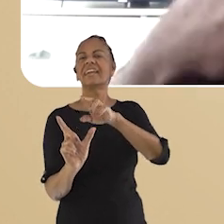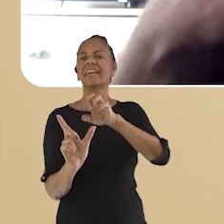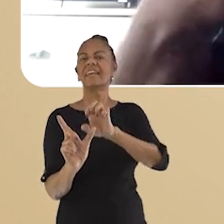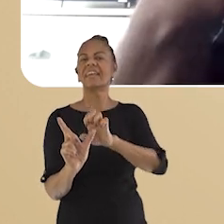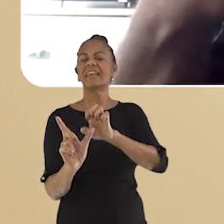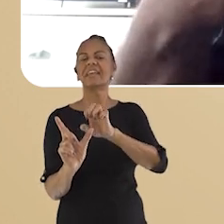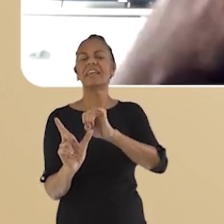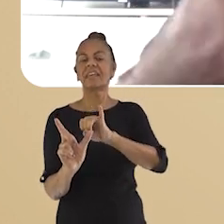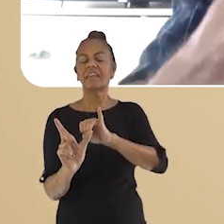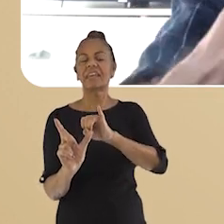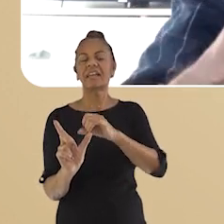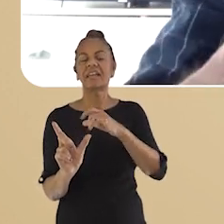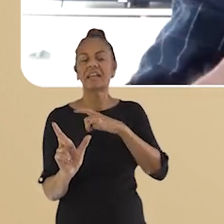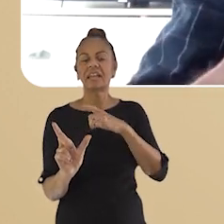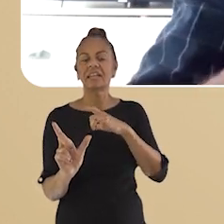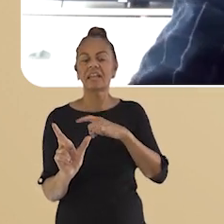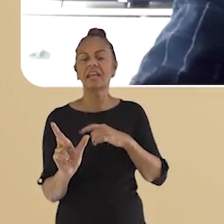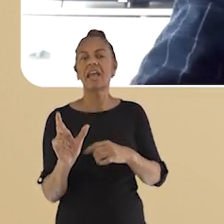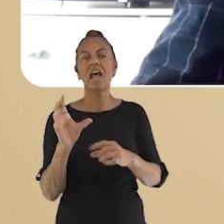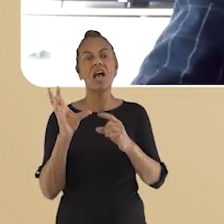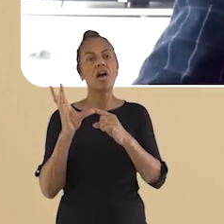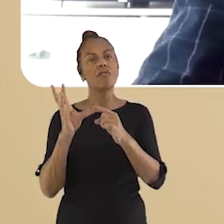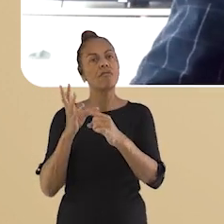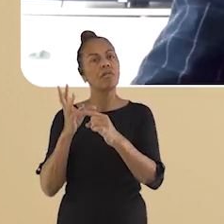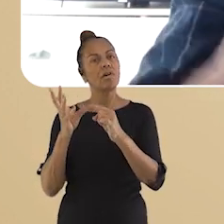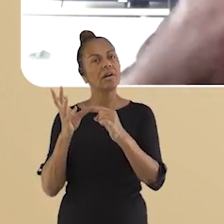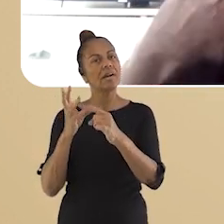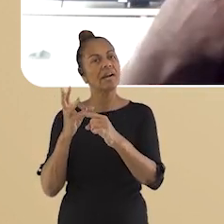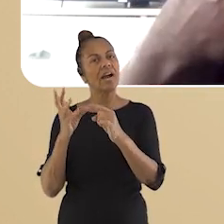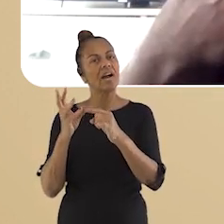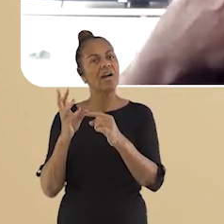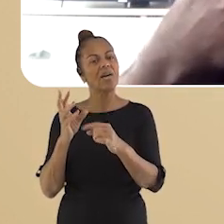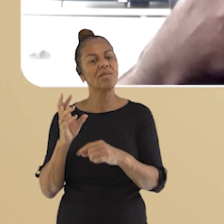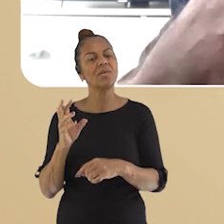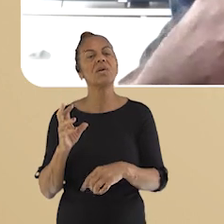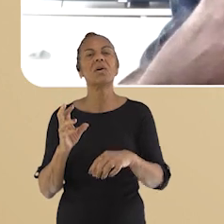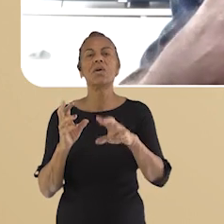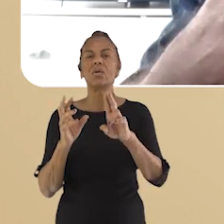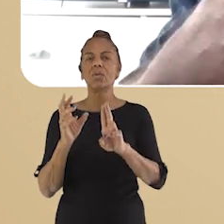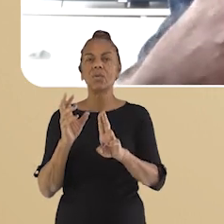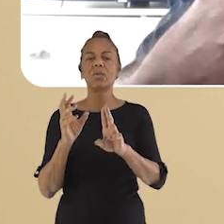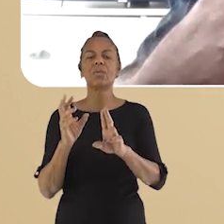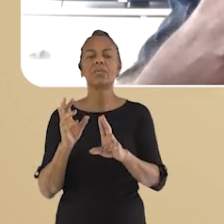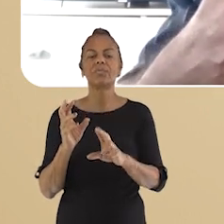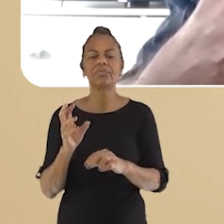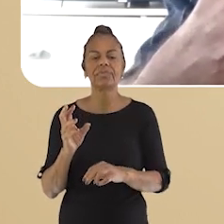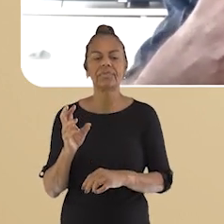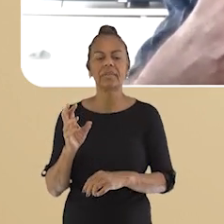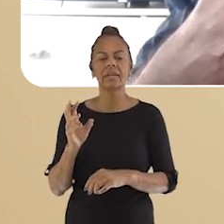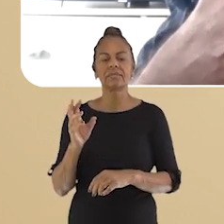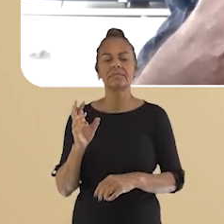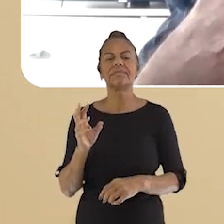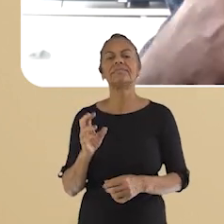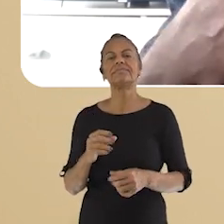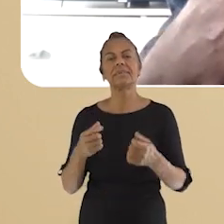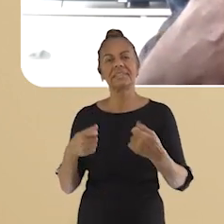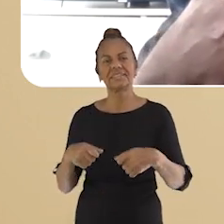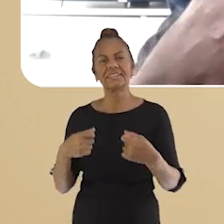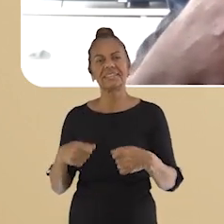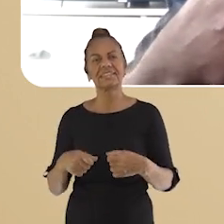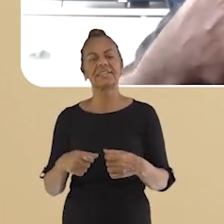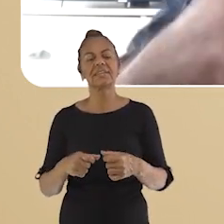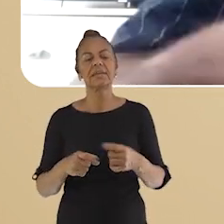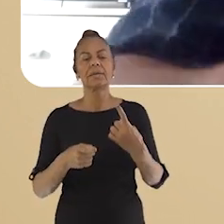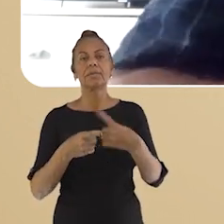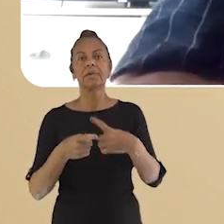que não ocorre em Ga, nem no Go e nem no Gu. Mas no G e no Gi há necessidade do